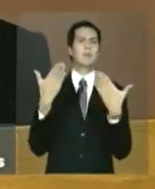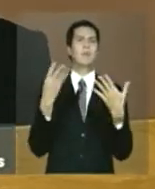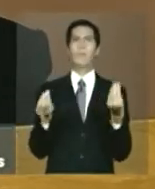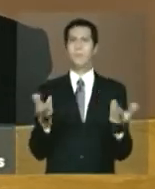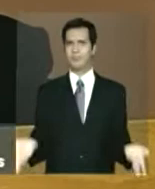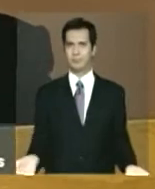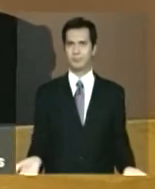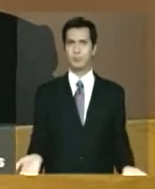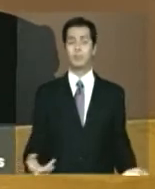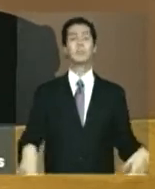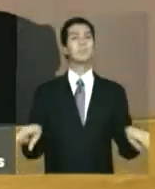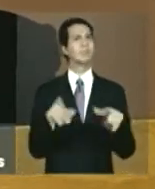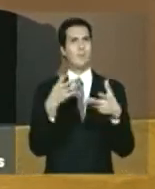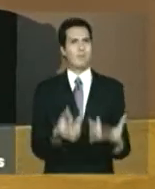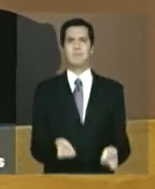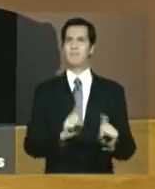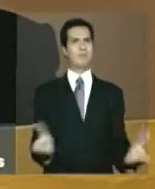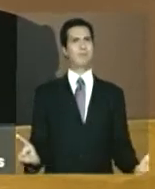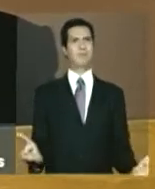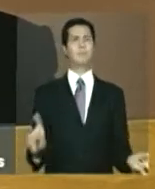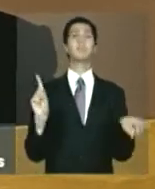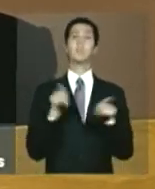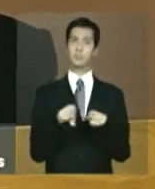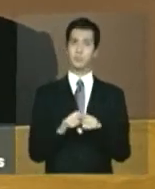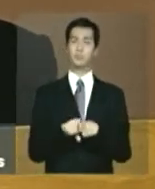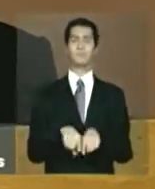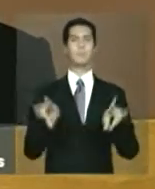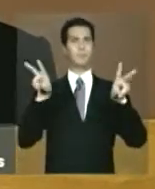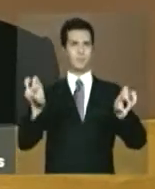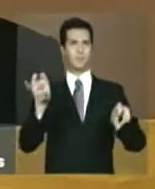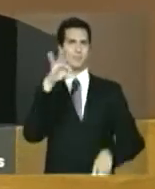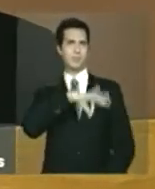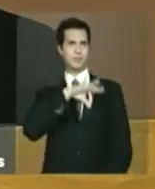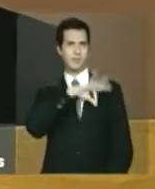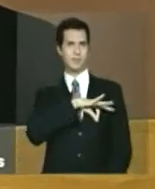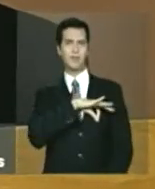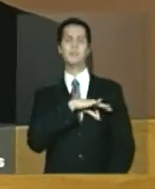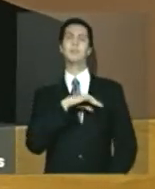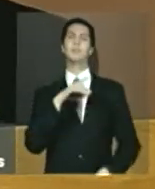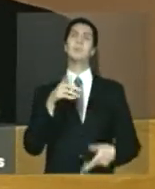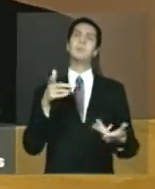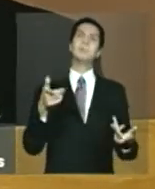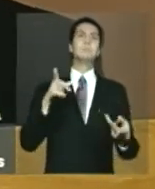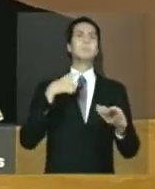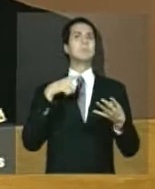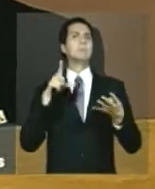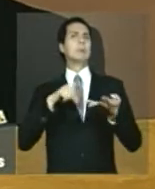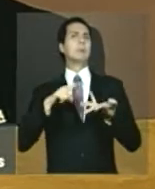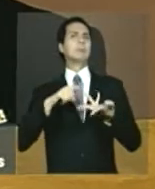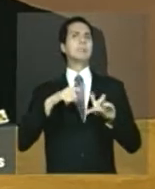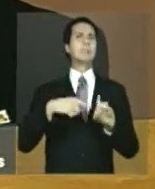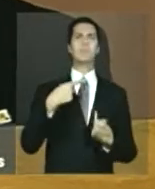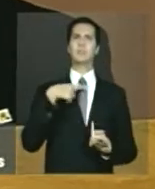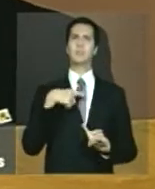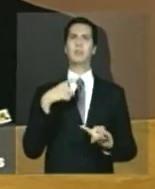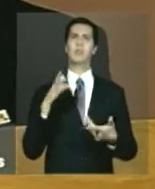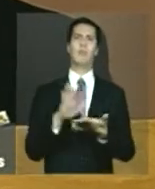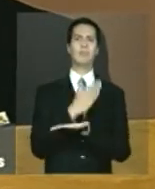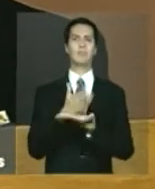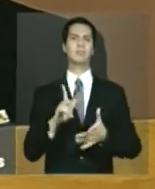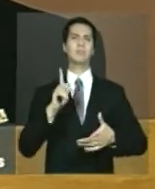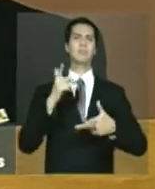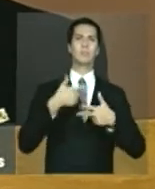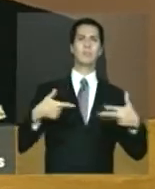disparidade salarial outras questões tornam o dia a dia das mulheres no mercado nos diferentes mercados de